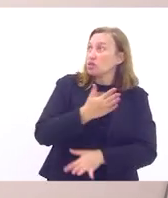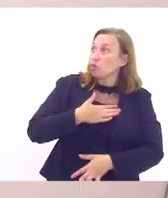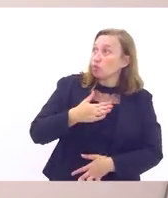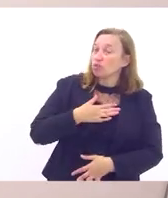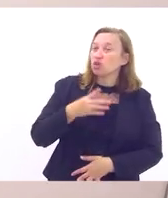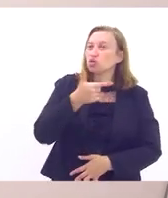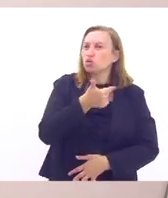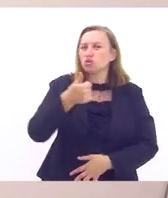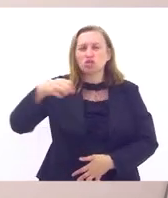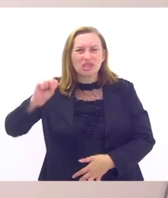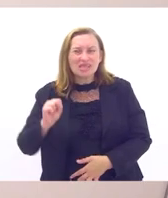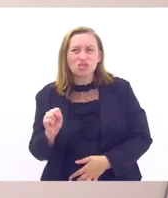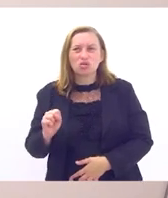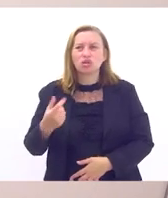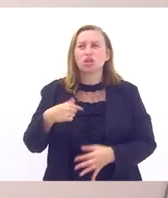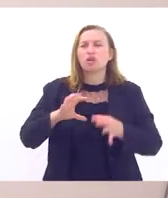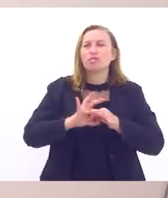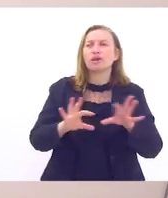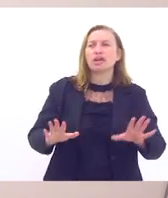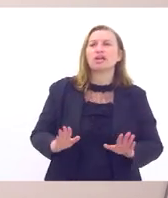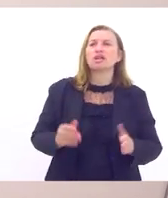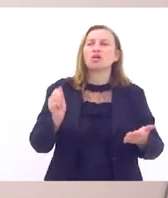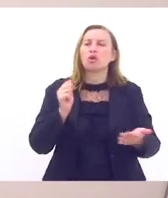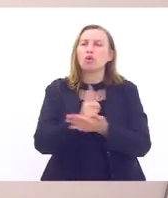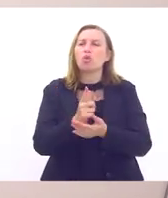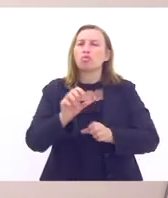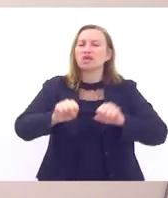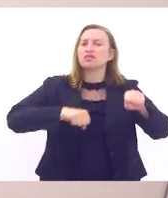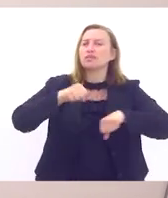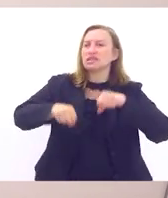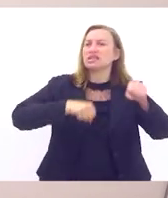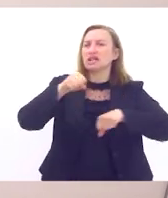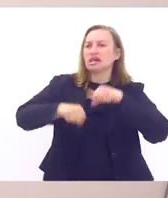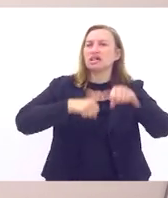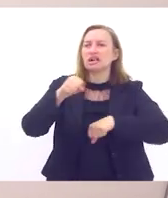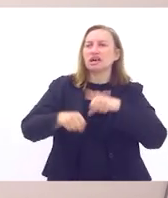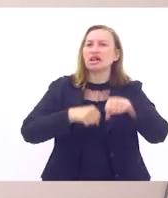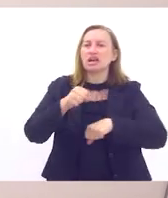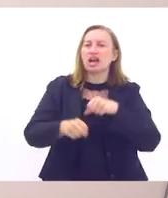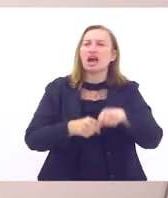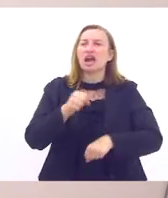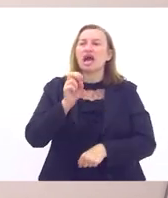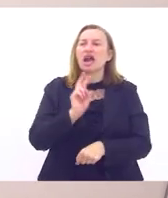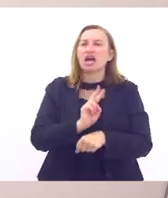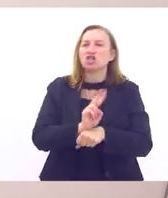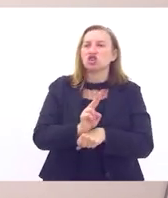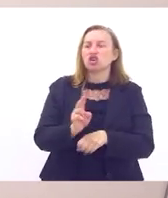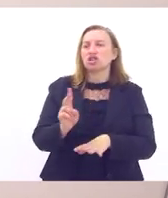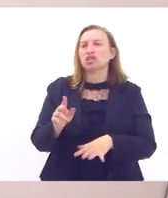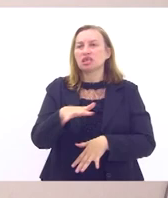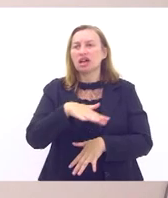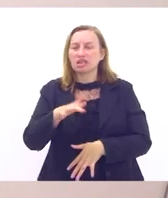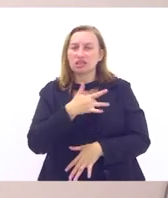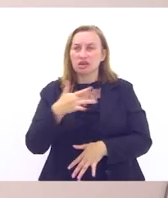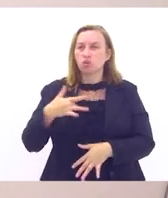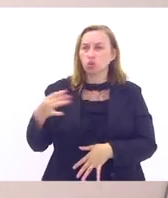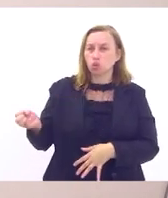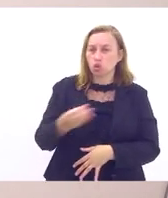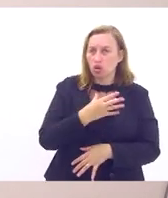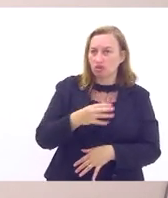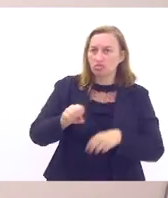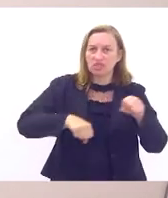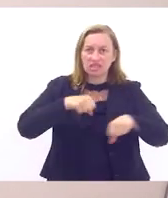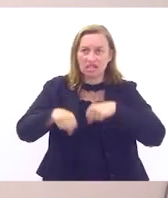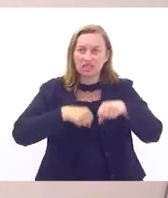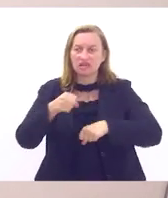lá. Em 2018, eu autorizei um processo de compra de bicicletas para os agentes comunitários de saúde, bicicletas novas. E a